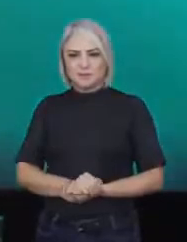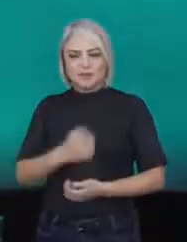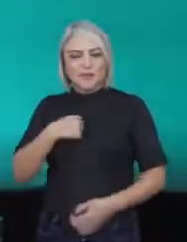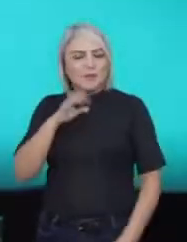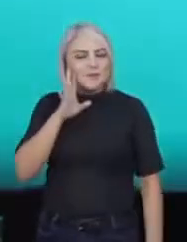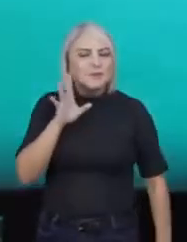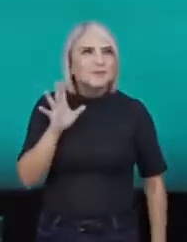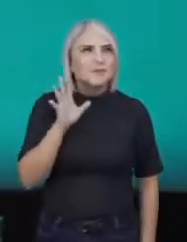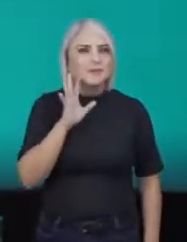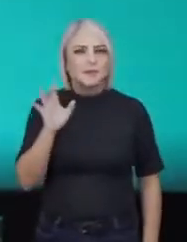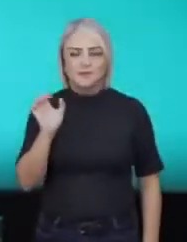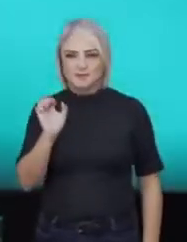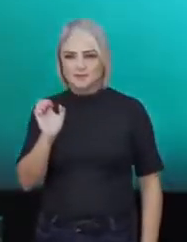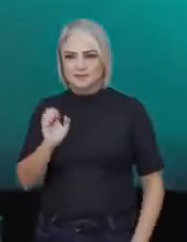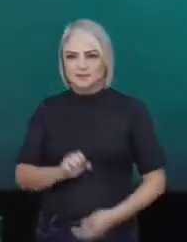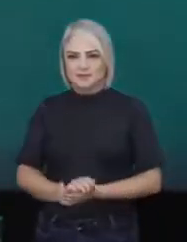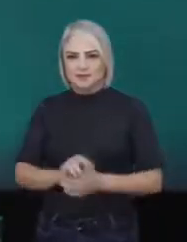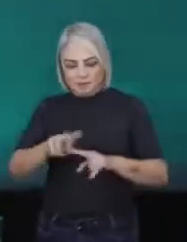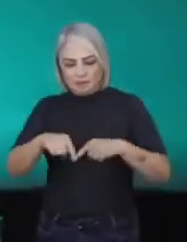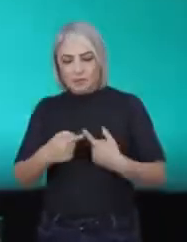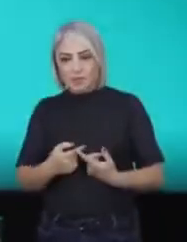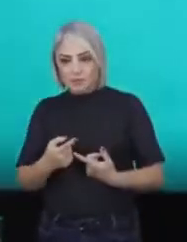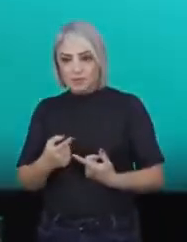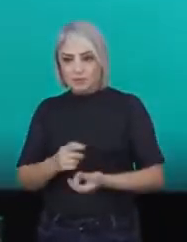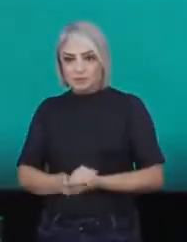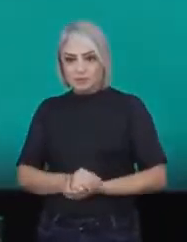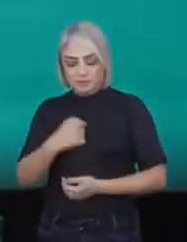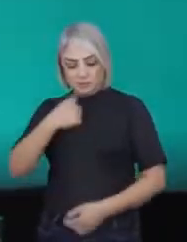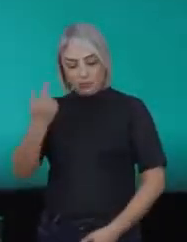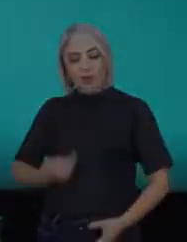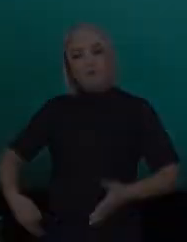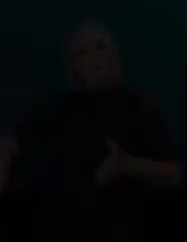sonho com isso. Por isso, estou votando essa briga.